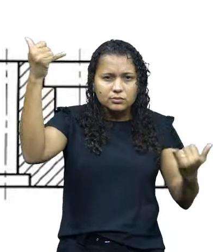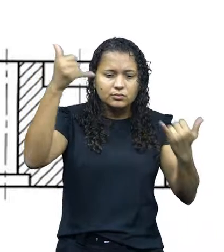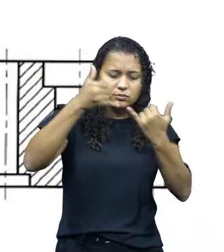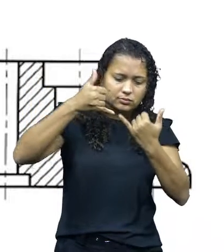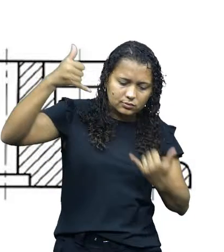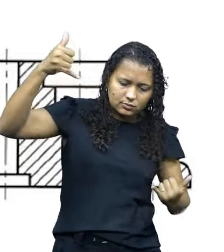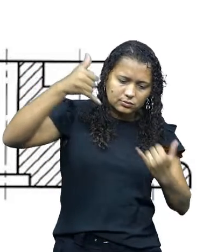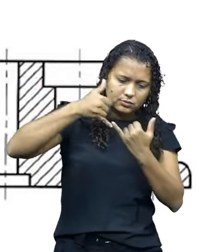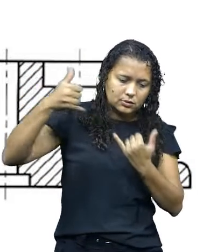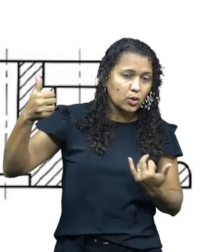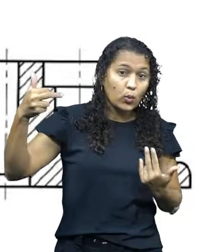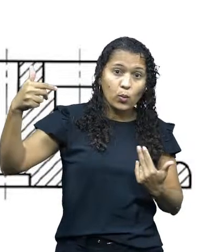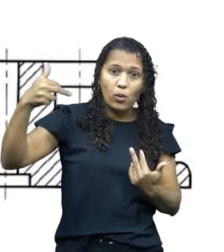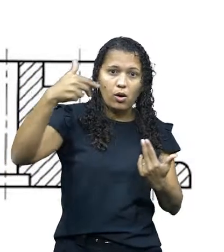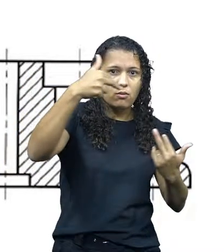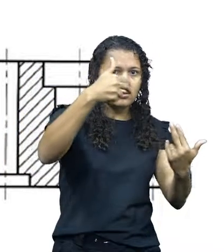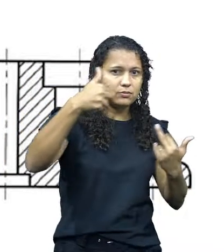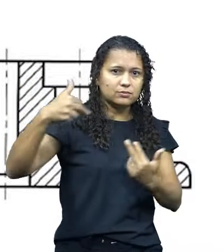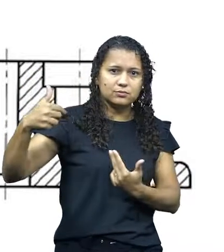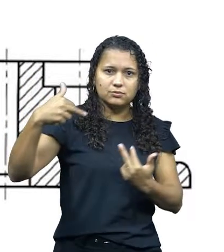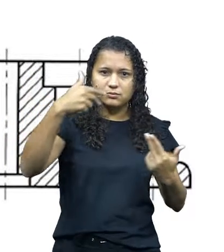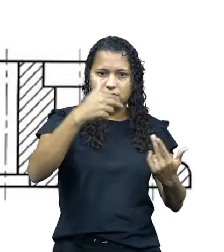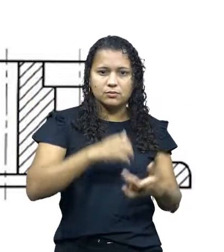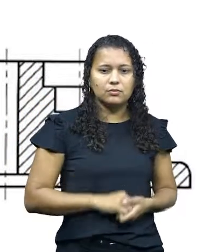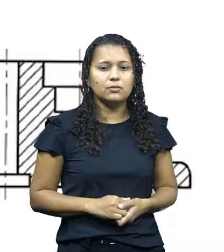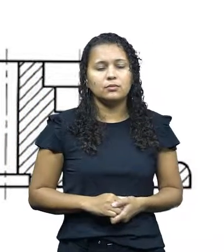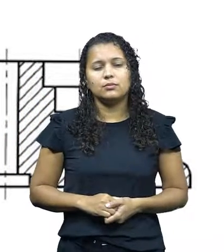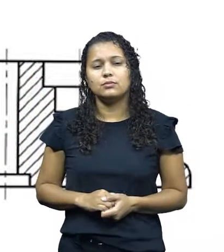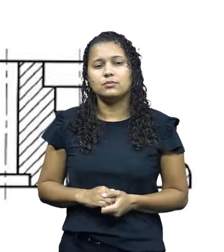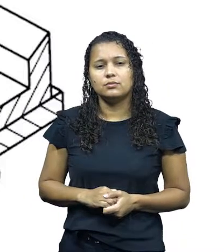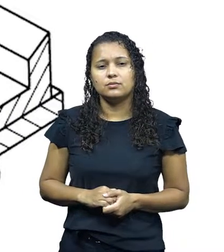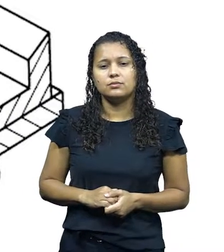ela segue o mesmo sentido de todas as outras.